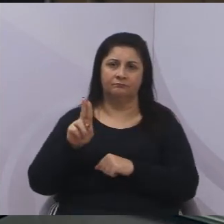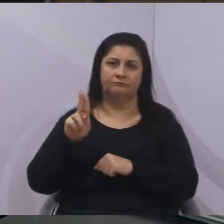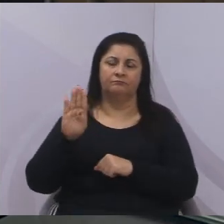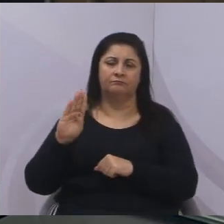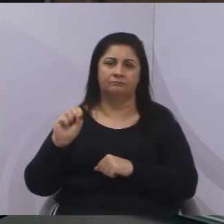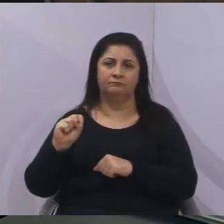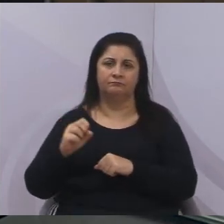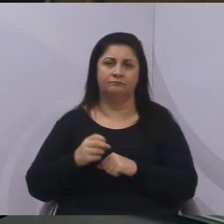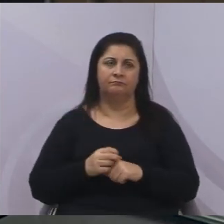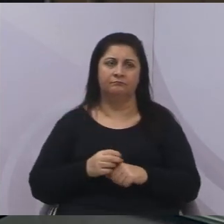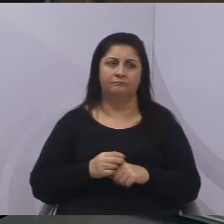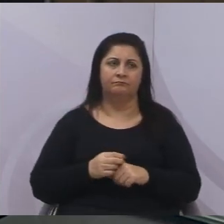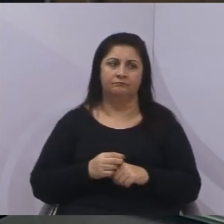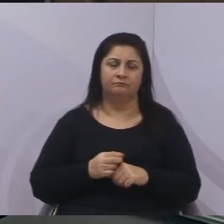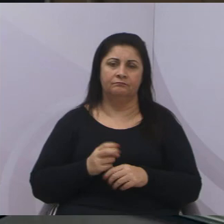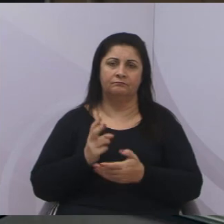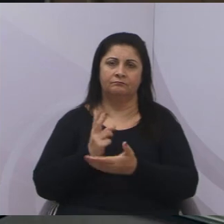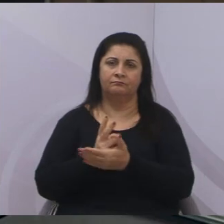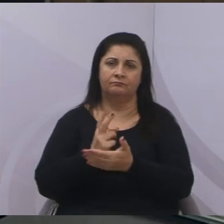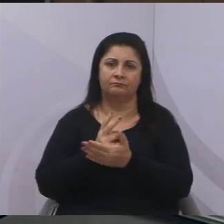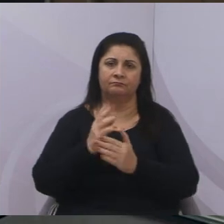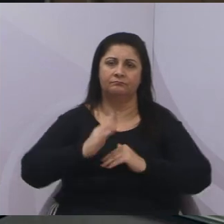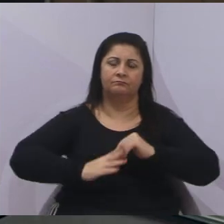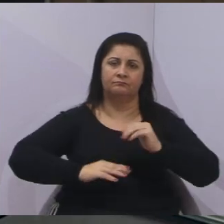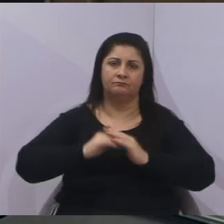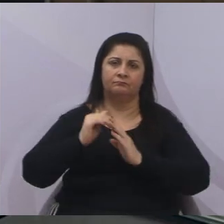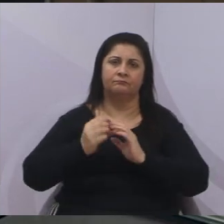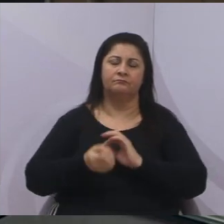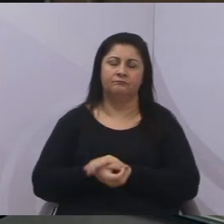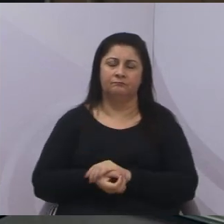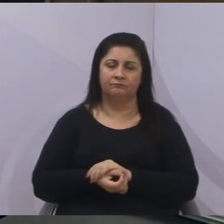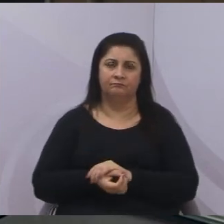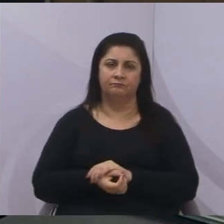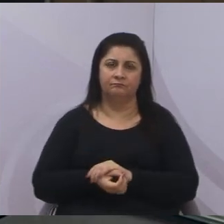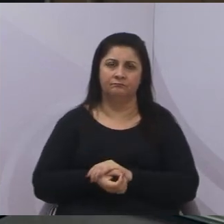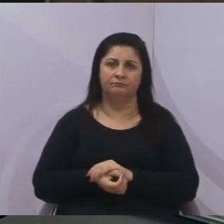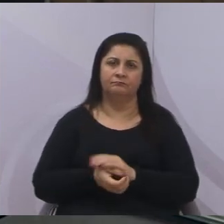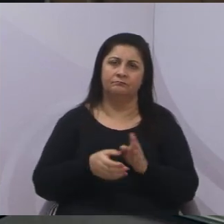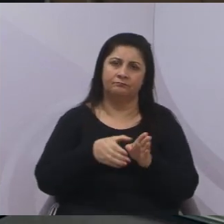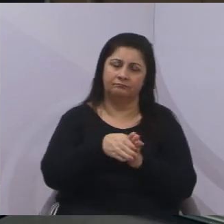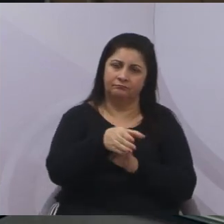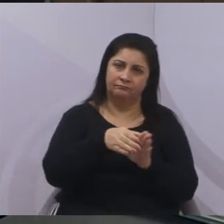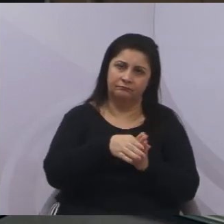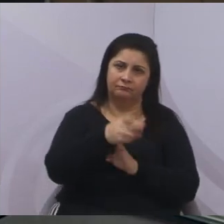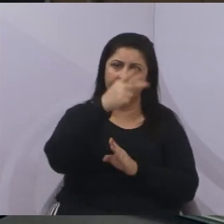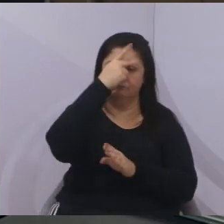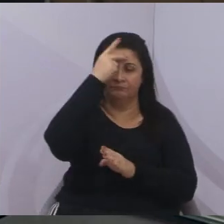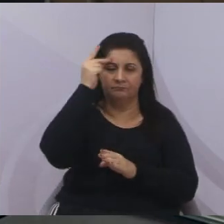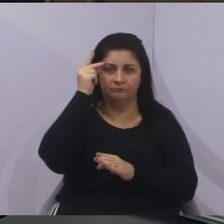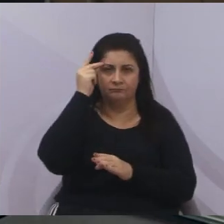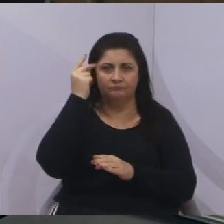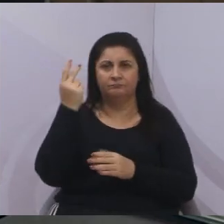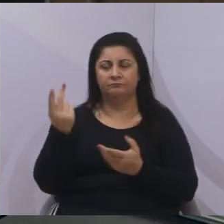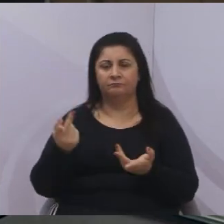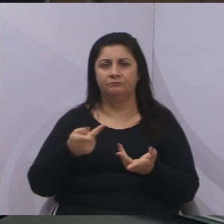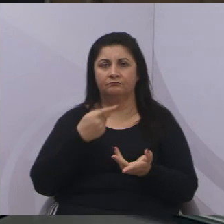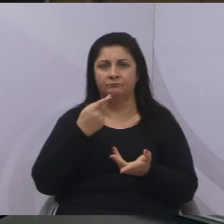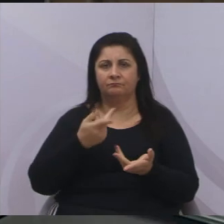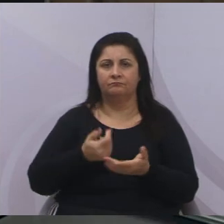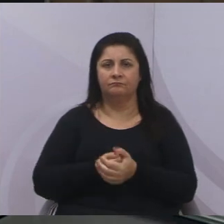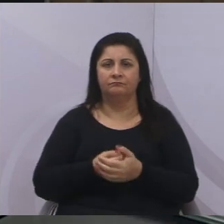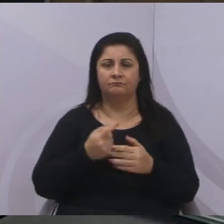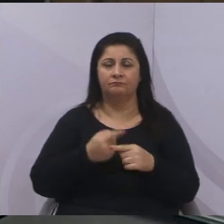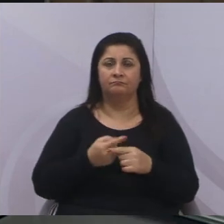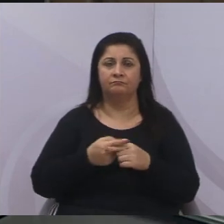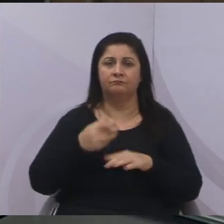esse tratamento. É isso que a gente tem orientado as pessoas que nos procuram. Para quê? Porque, às vezes, o balconista,